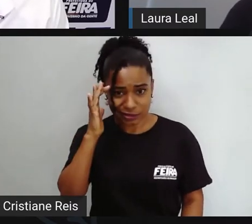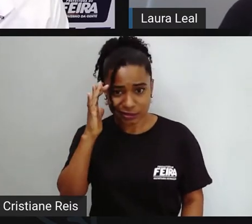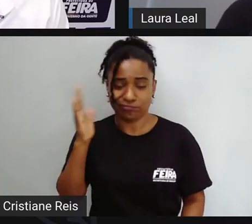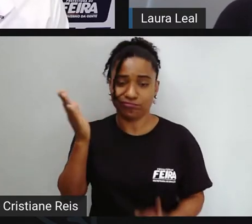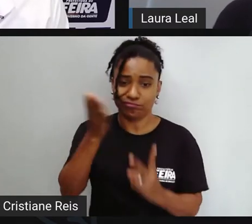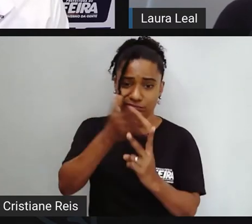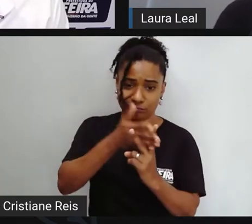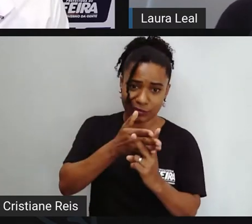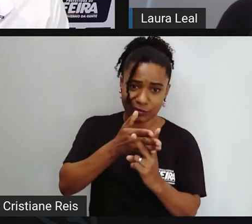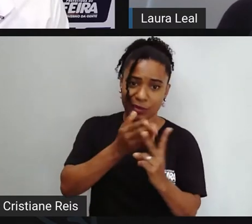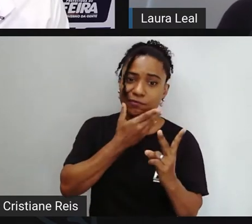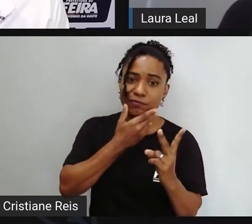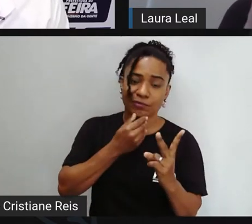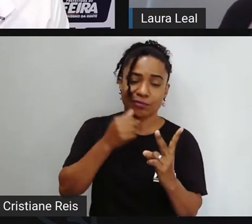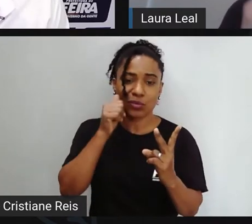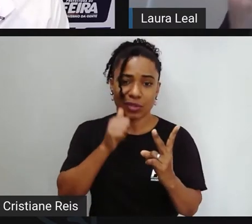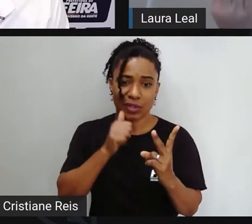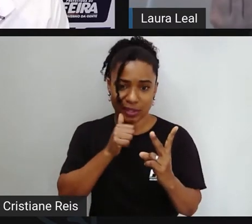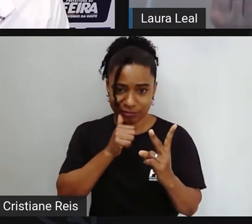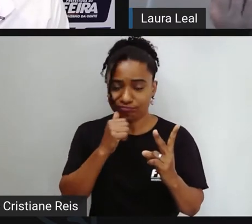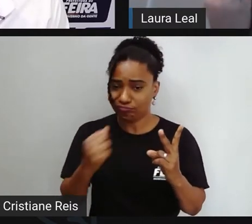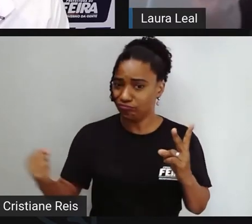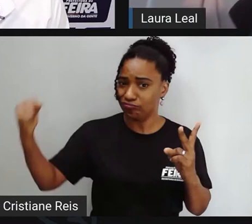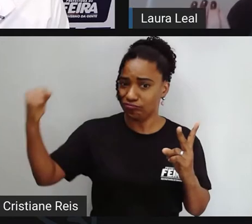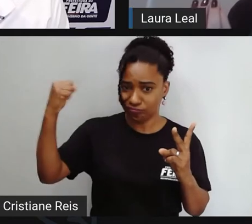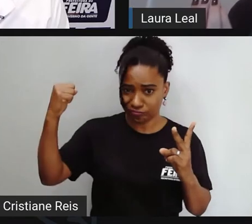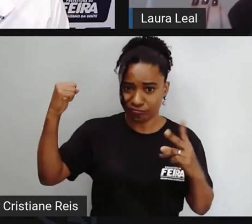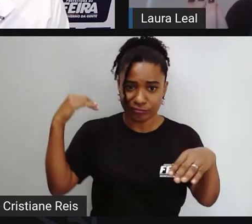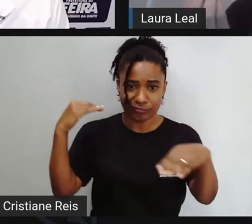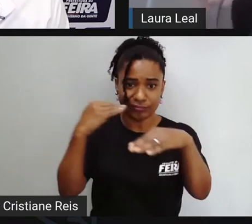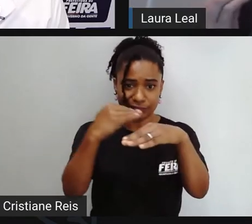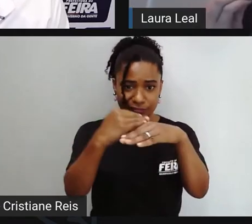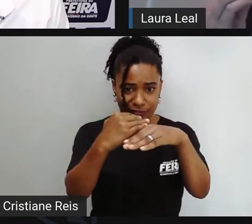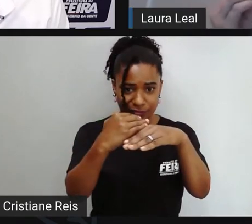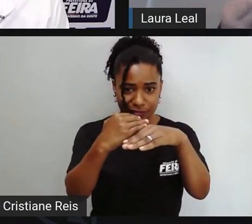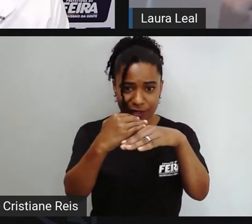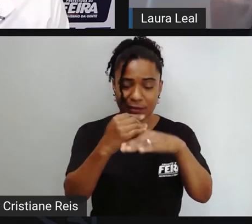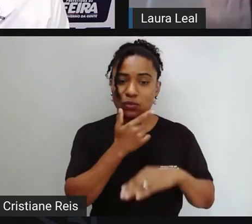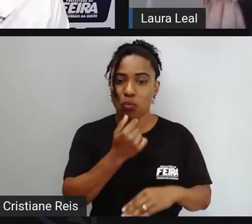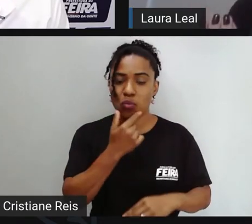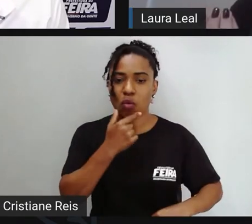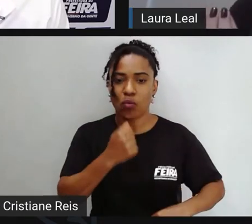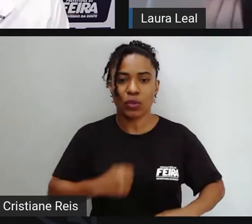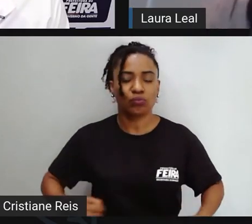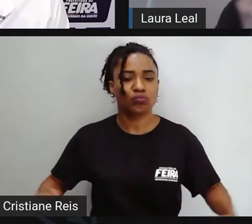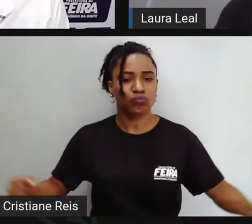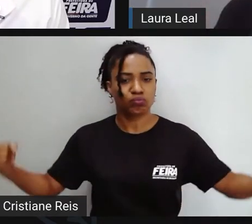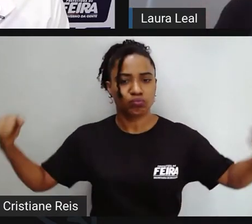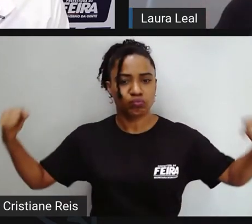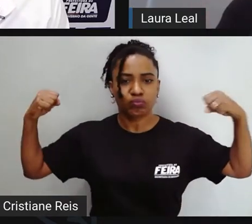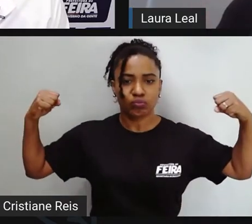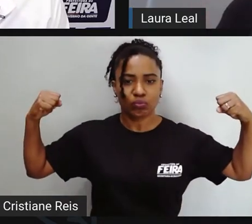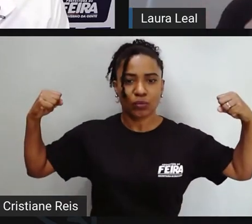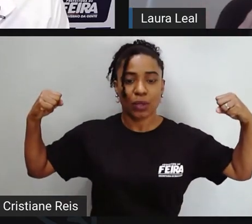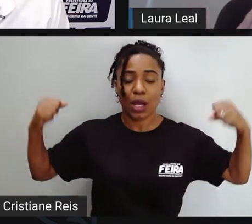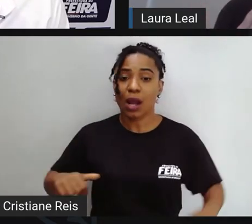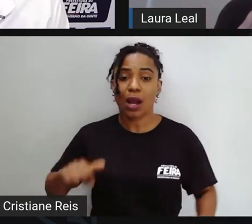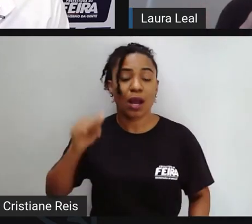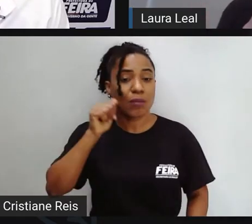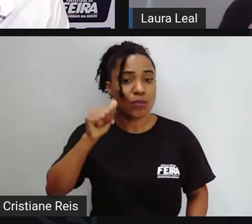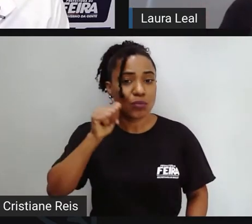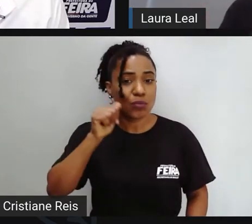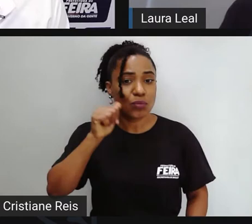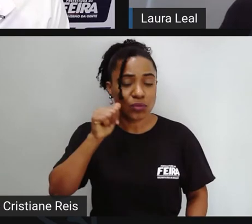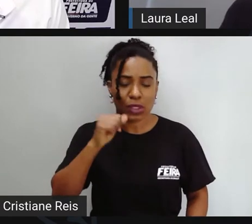ver, às vezes, o feminismo sendo colocado como o contrário do machismo, né? Como se machismo fosse o preconceito contra as mulheres e o